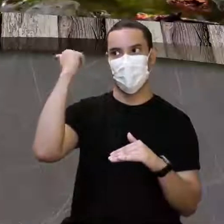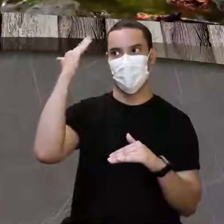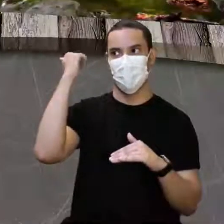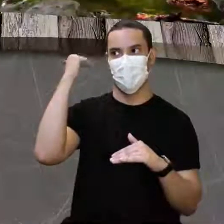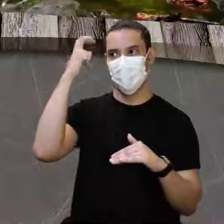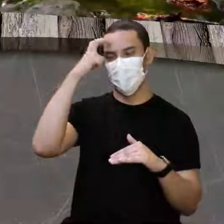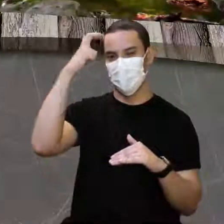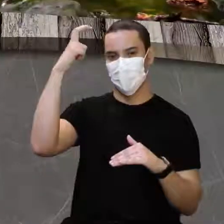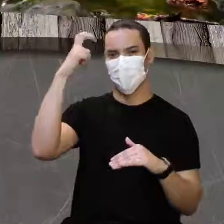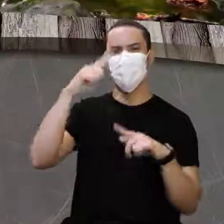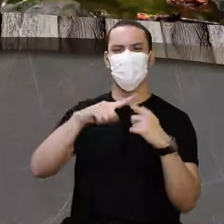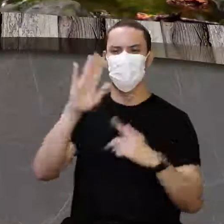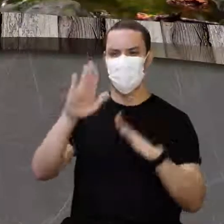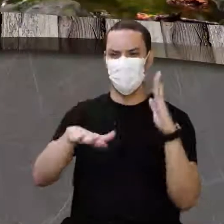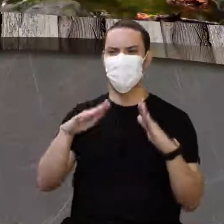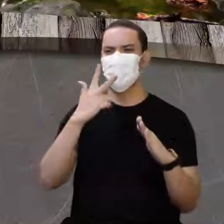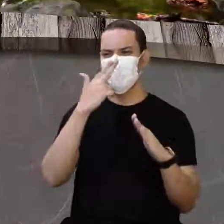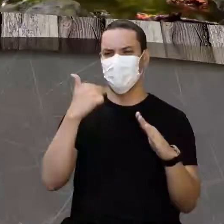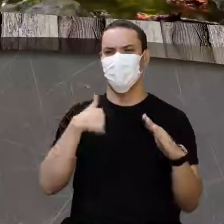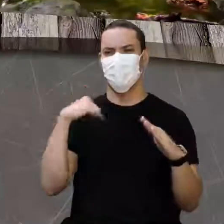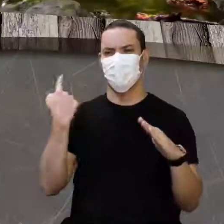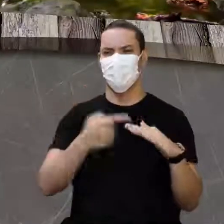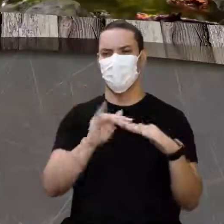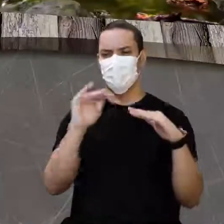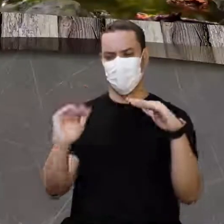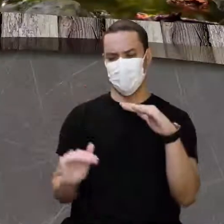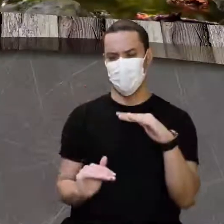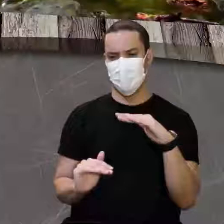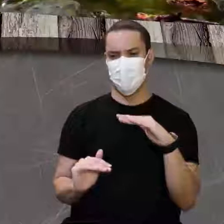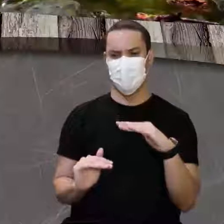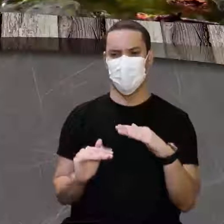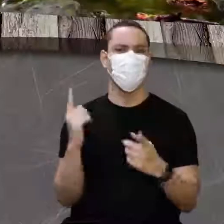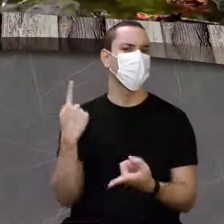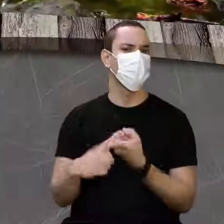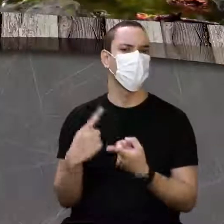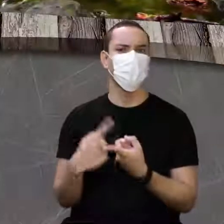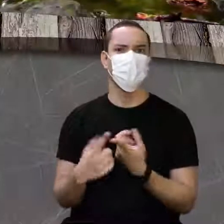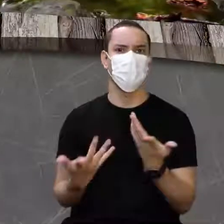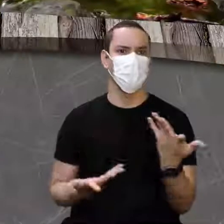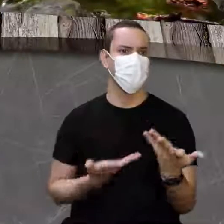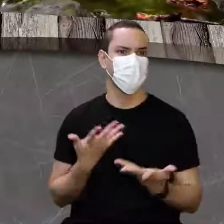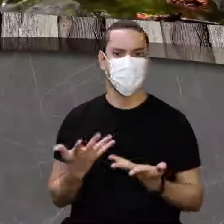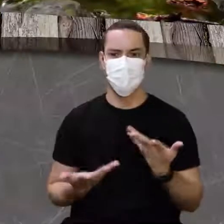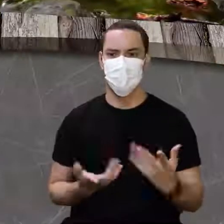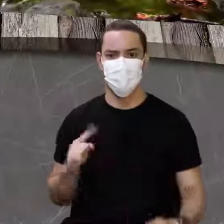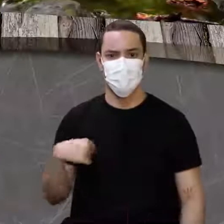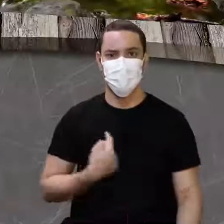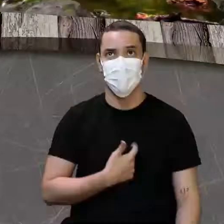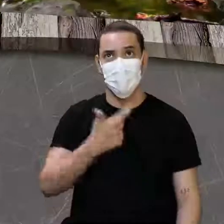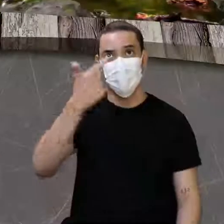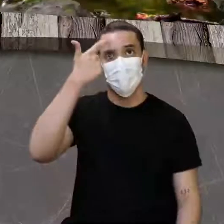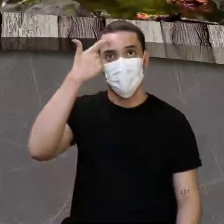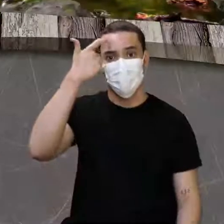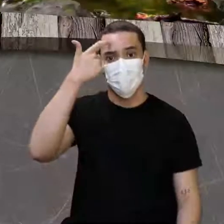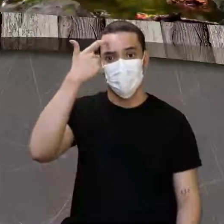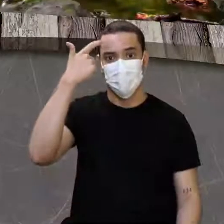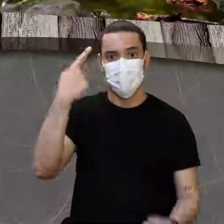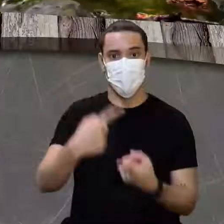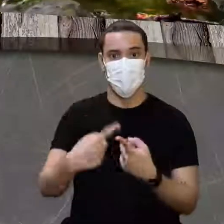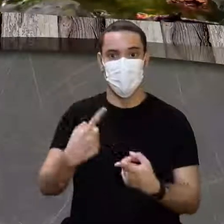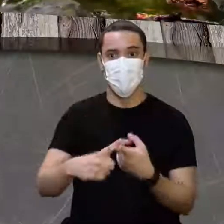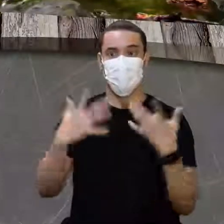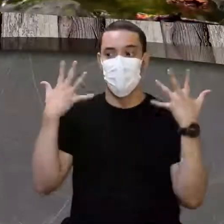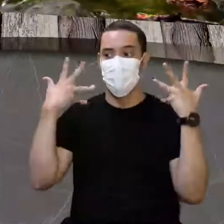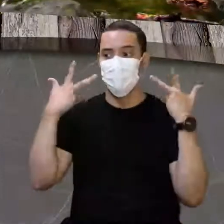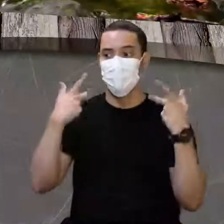um processo de inferioridade. Por quê? Né, que isso acontece? Os animais, eles